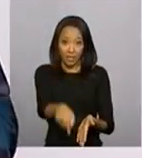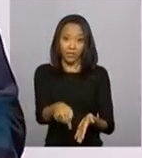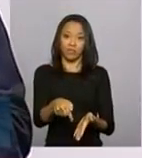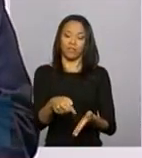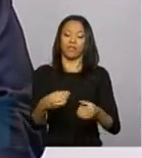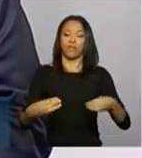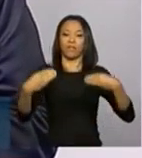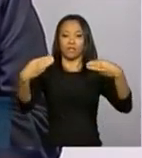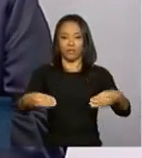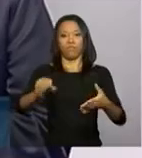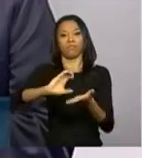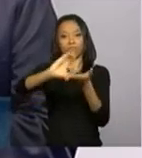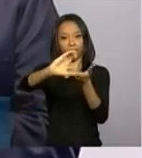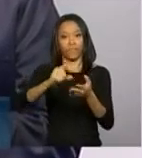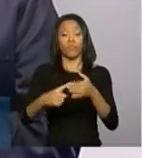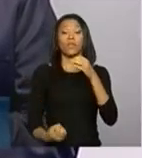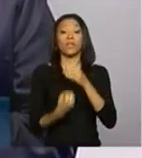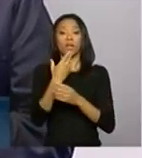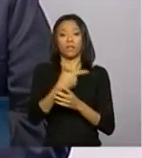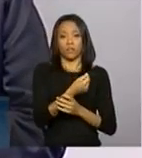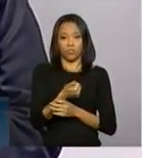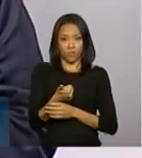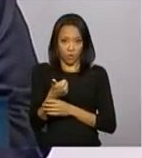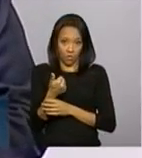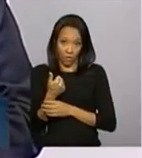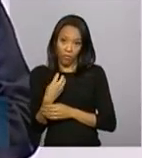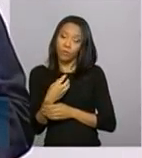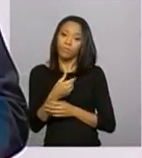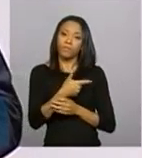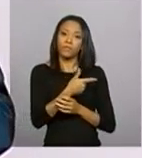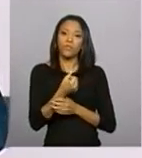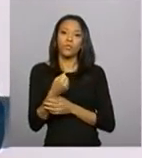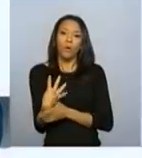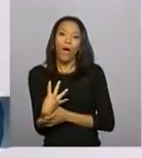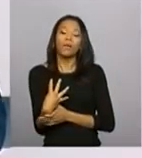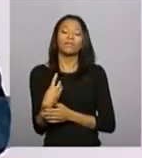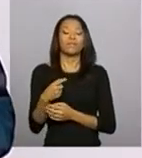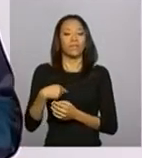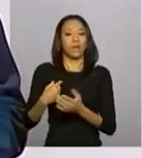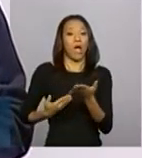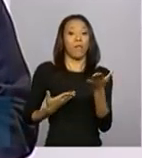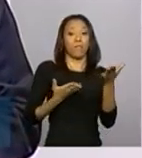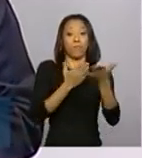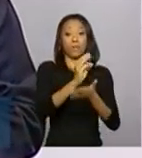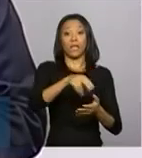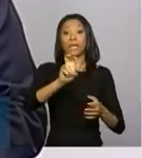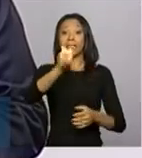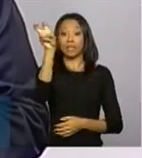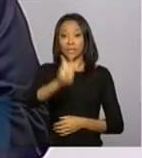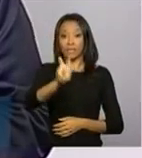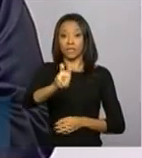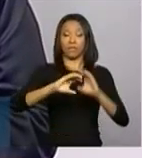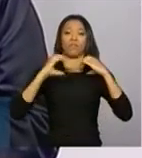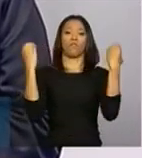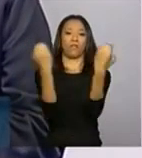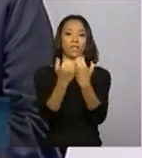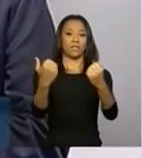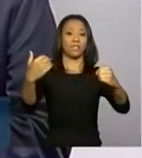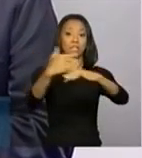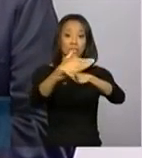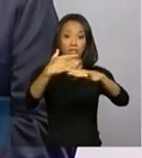Concidates, criado em 2004, ele já tem história. Ele aprovou na quinta conferência nacional de cidades o